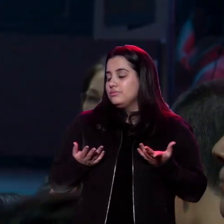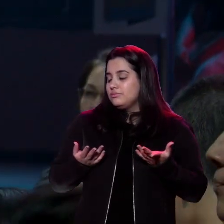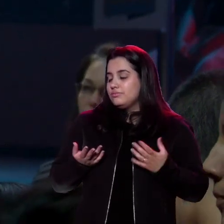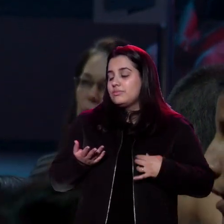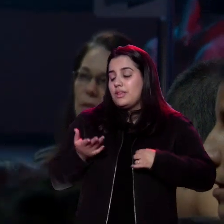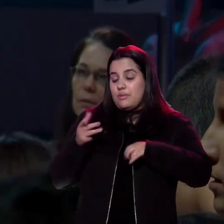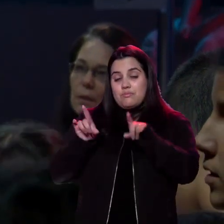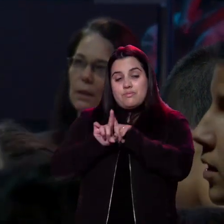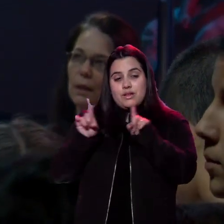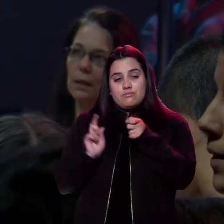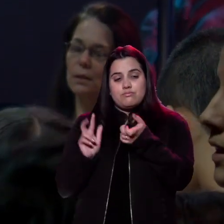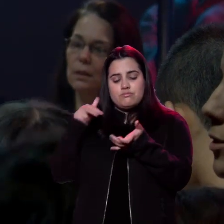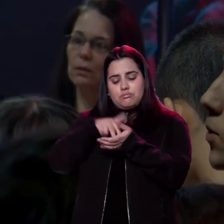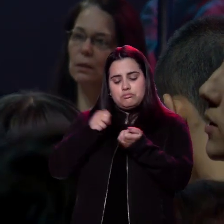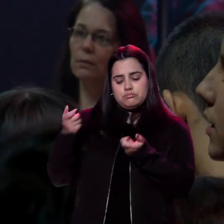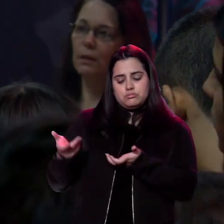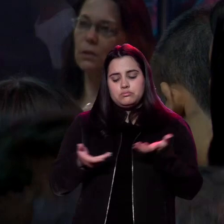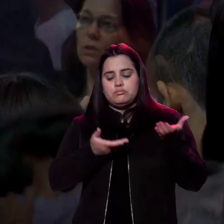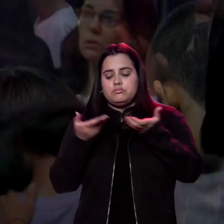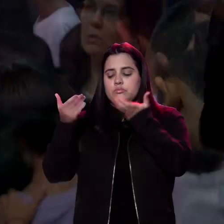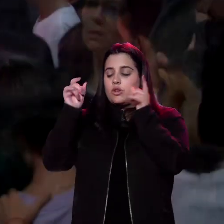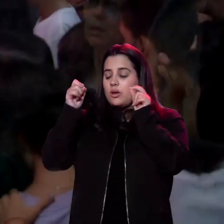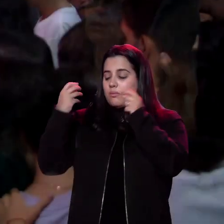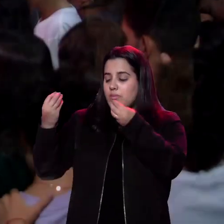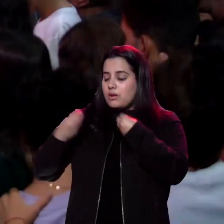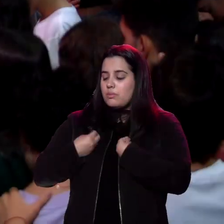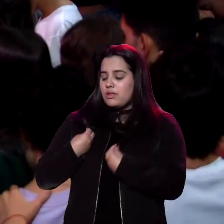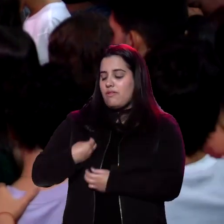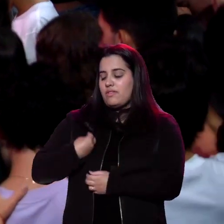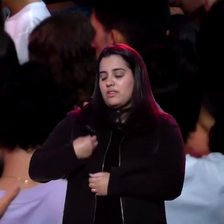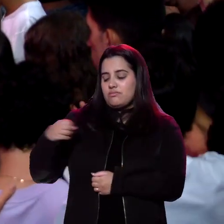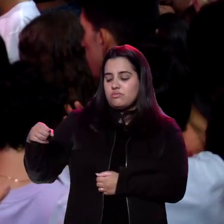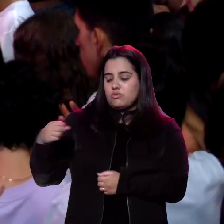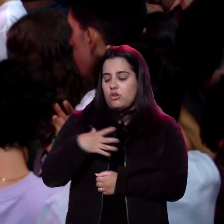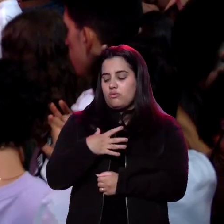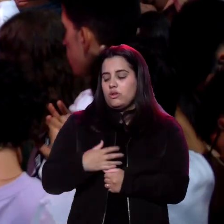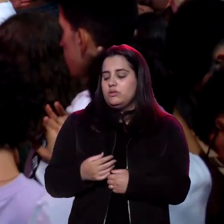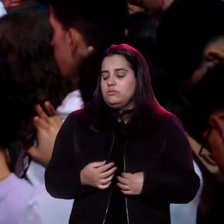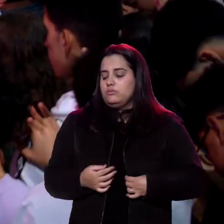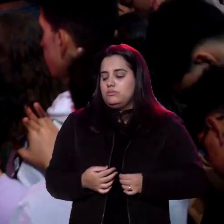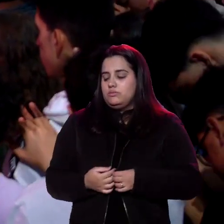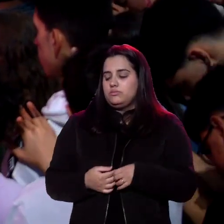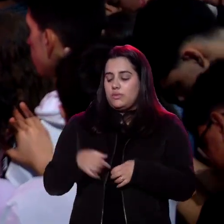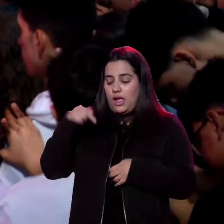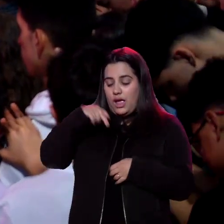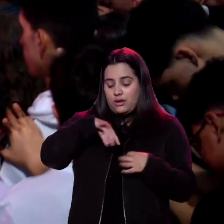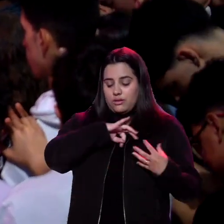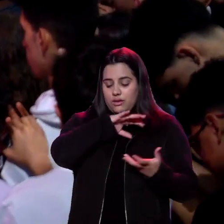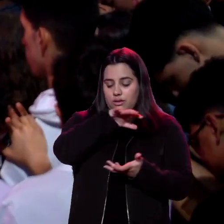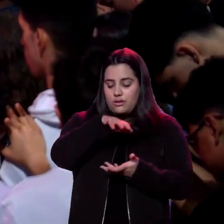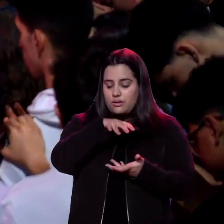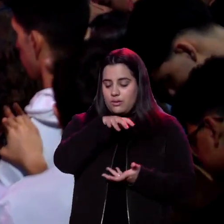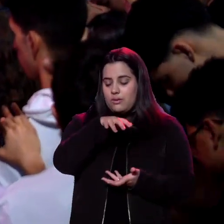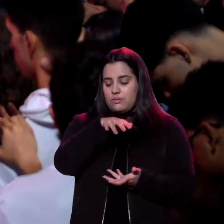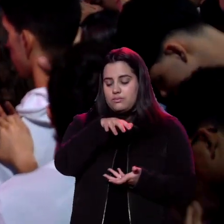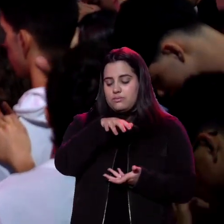e ressuscitou para me dar vida nova aqui na terra